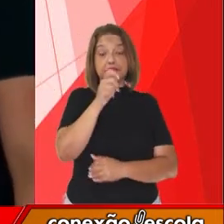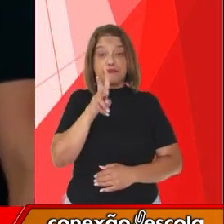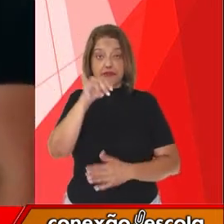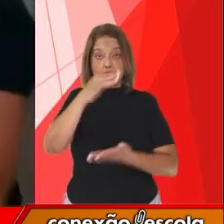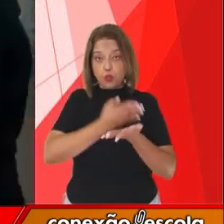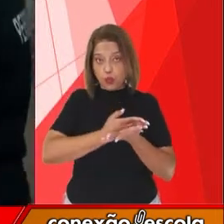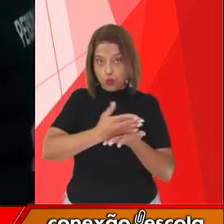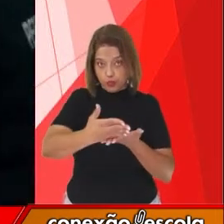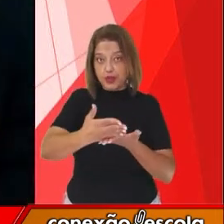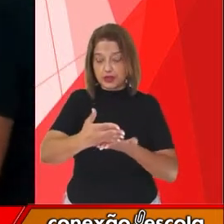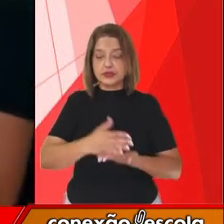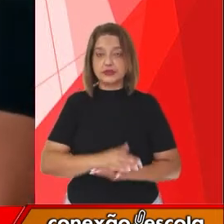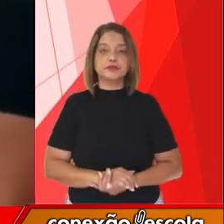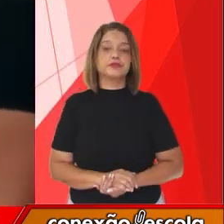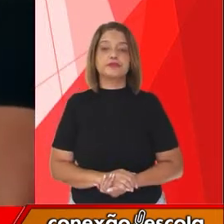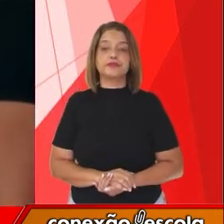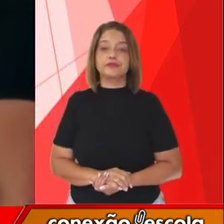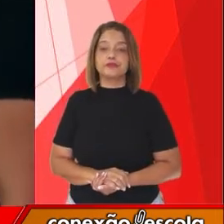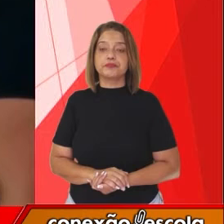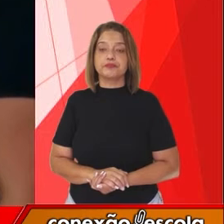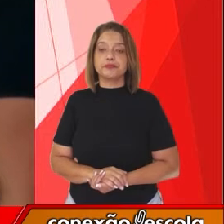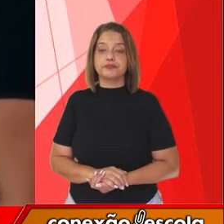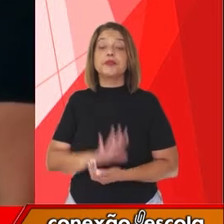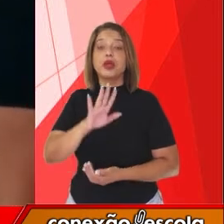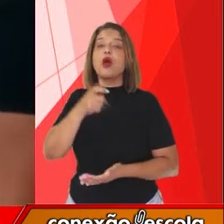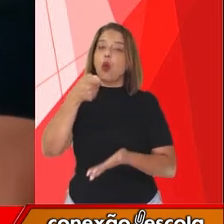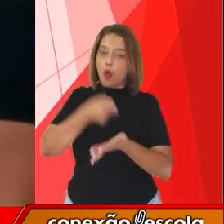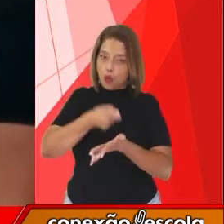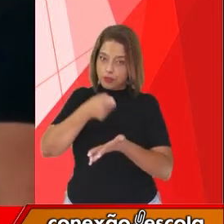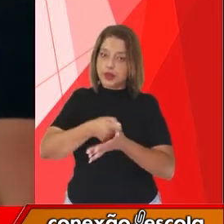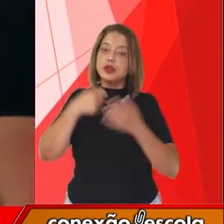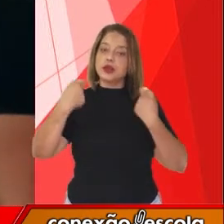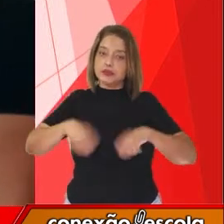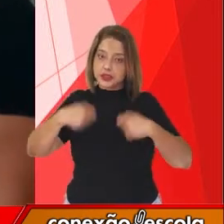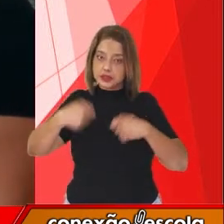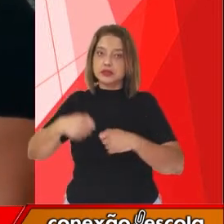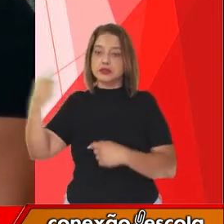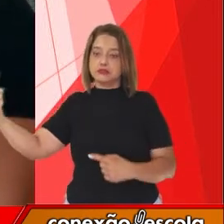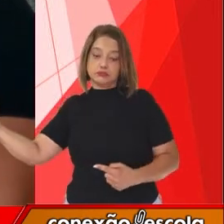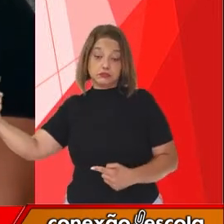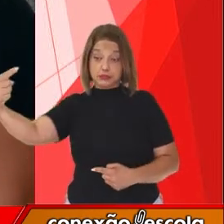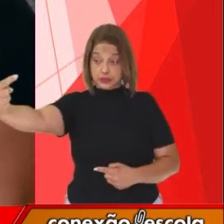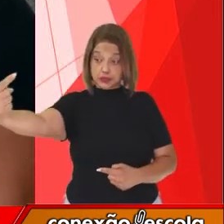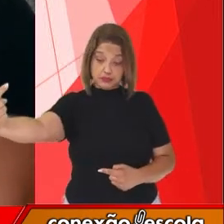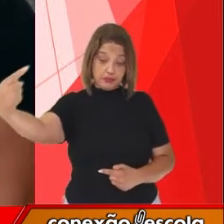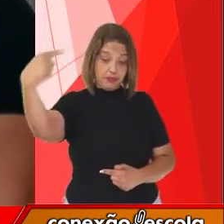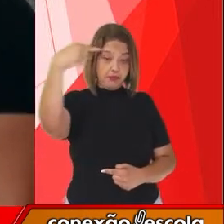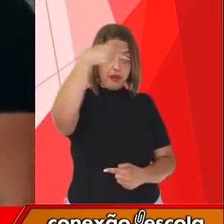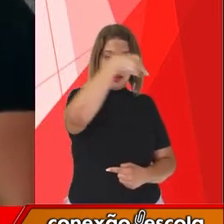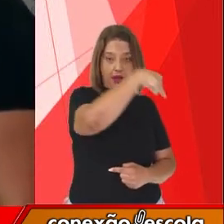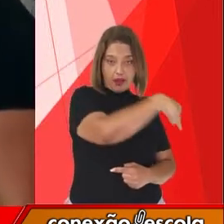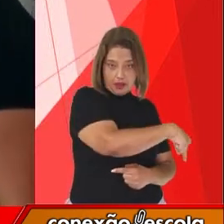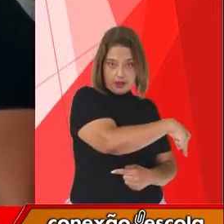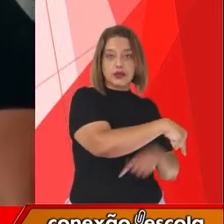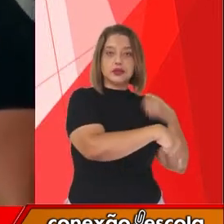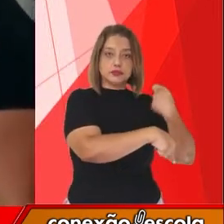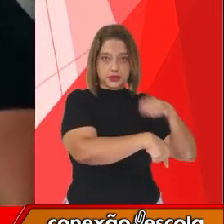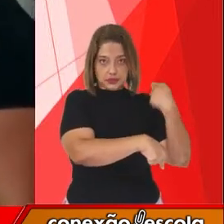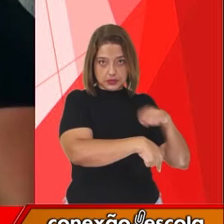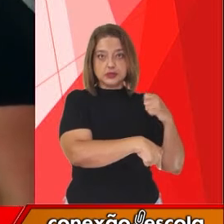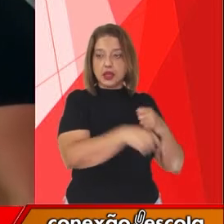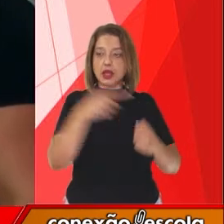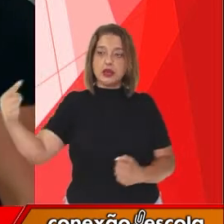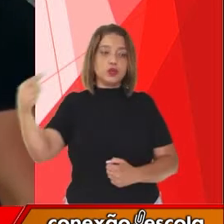da direita. O saque, obrigatoriamente, tem que ser cruzado. Então, se ele está saindo desse quadrante, ele tem